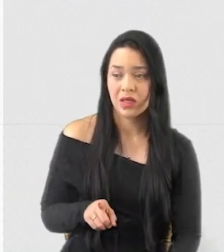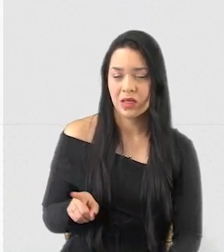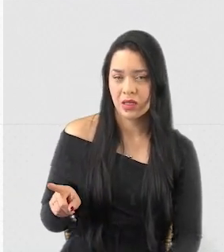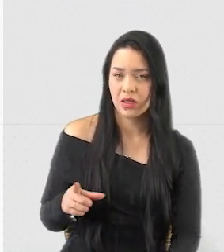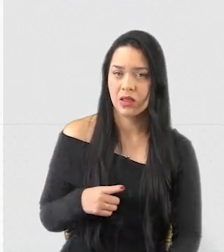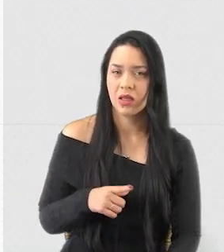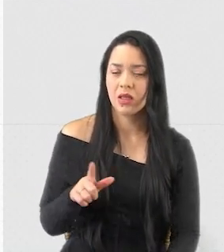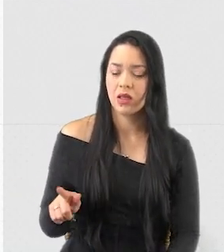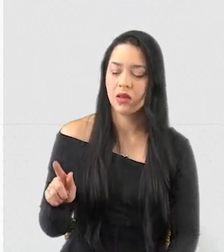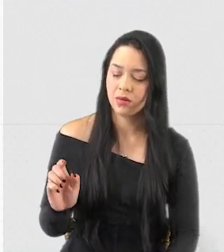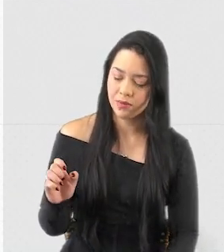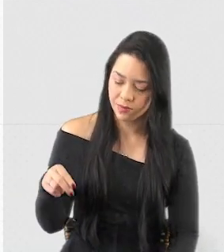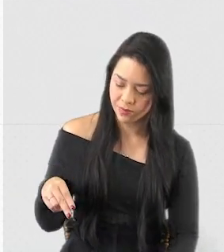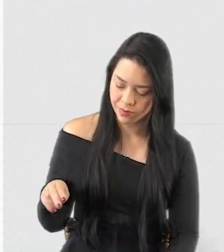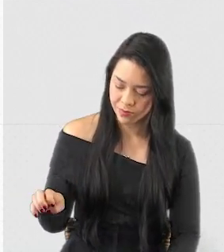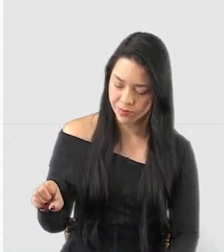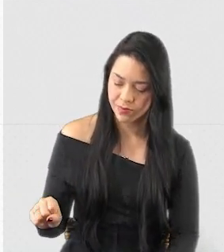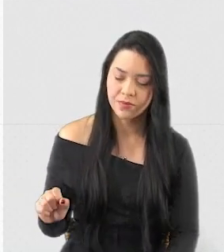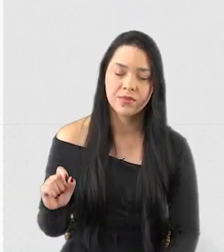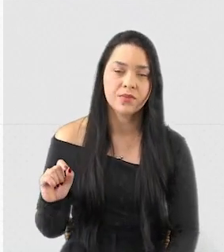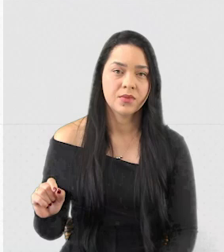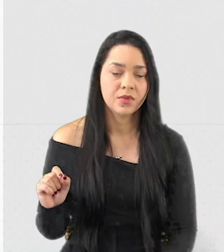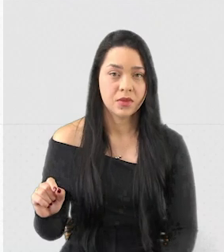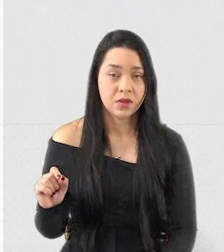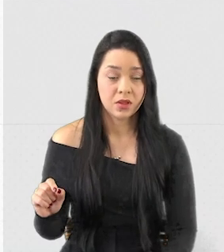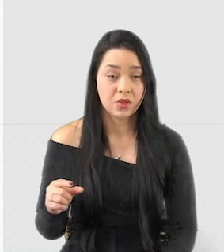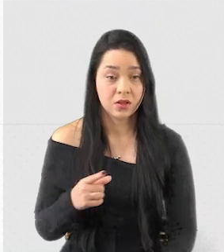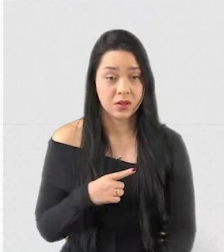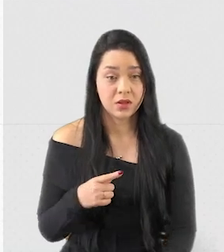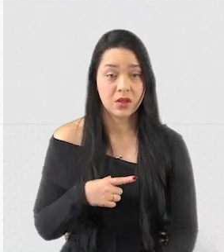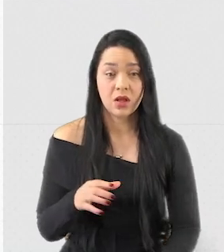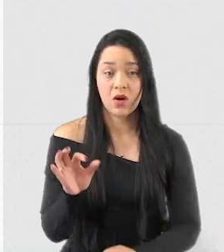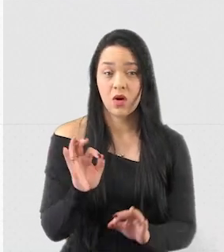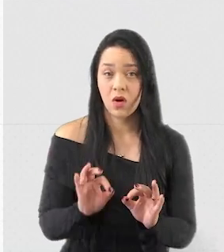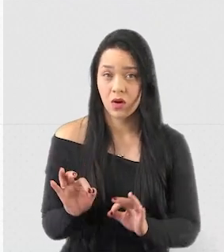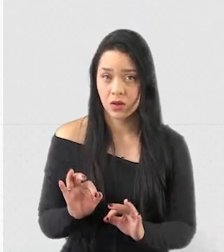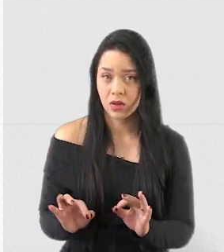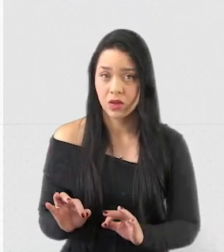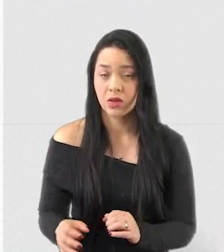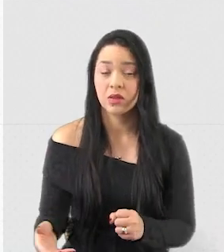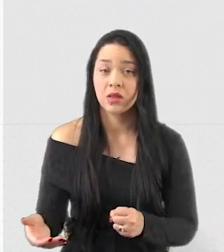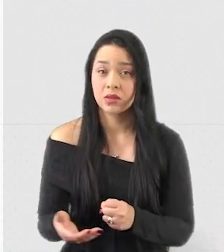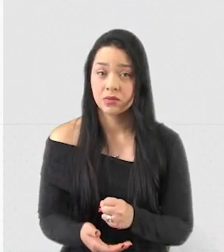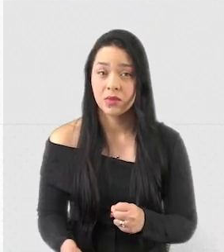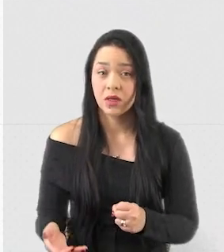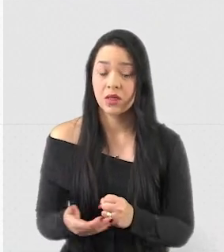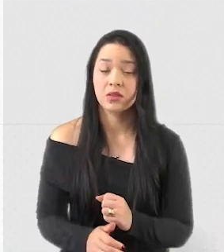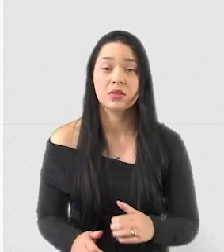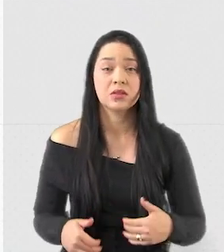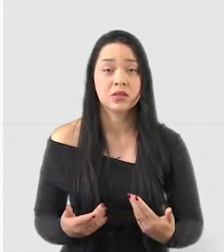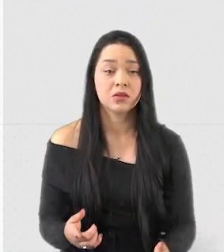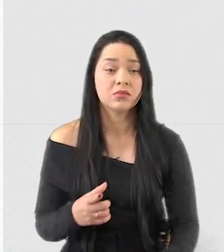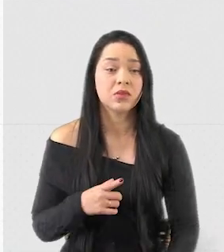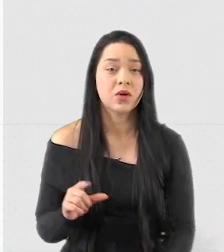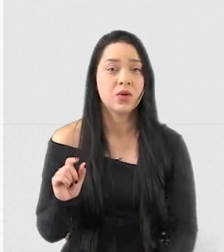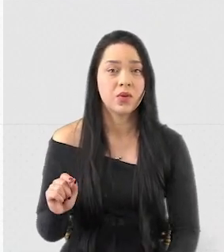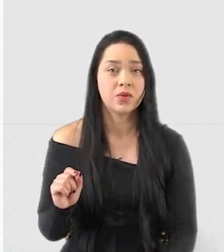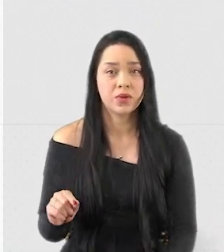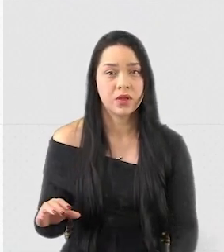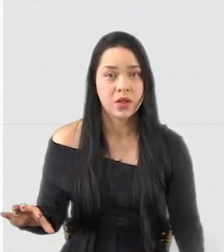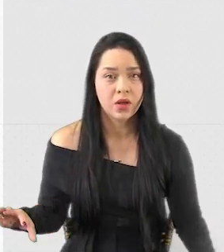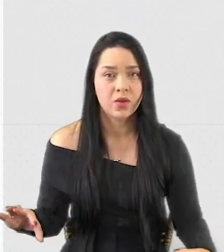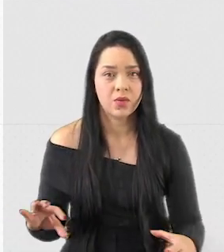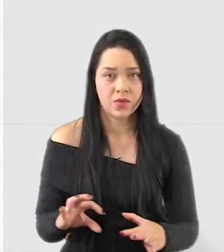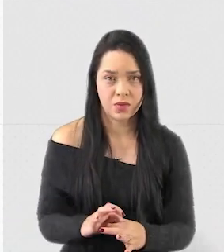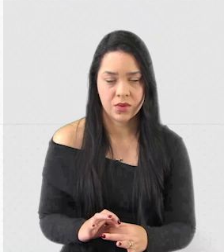gene, né? Lembrando que o gene nada mais é do que a organização das bases nitrogenadas. Então, eu tenho a união das